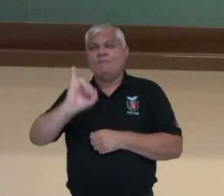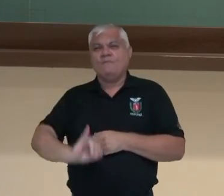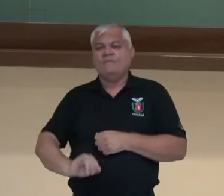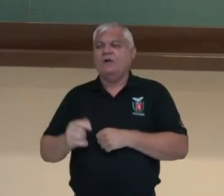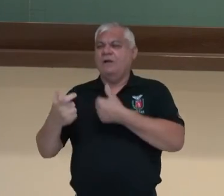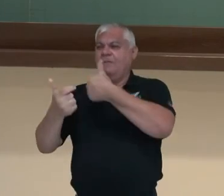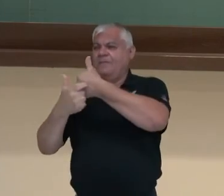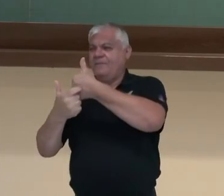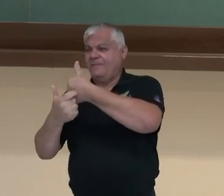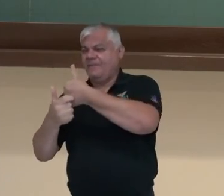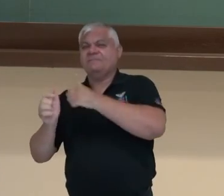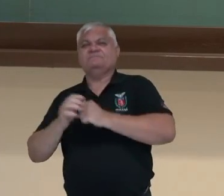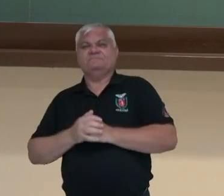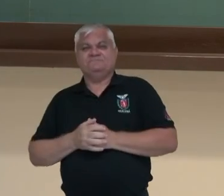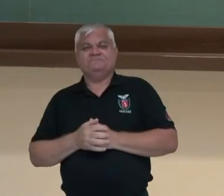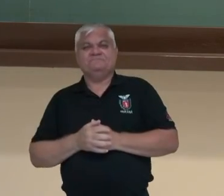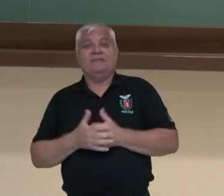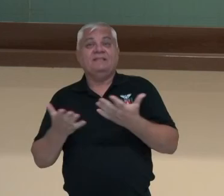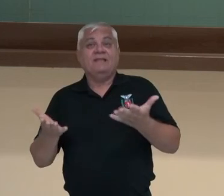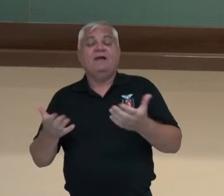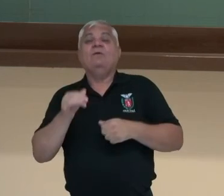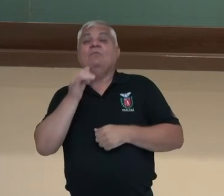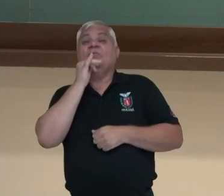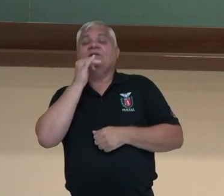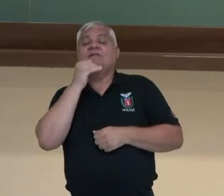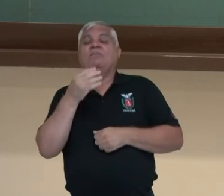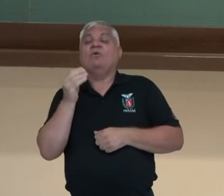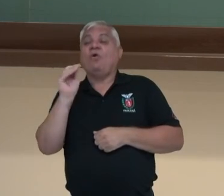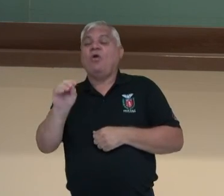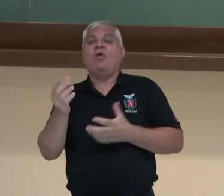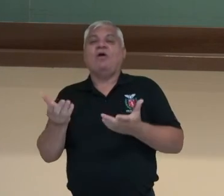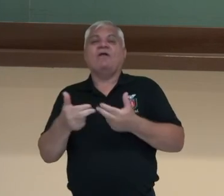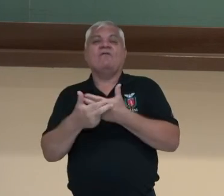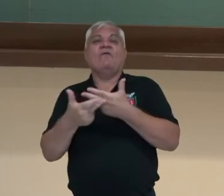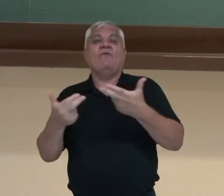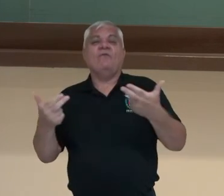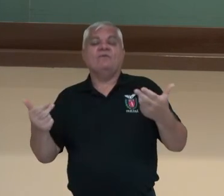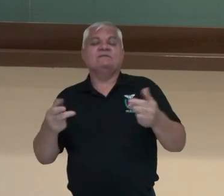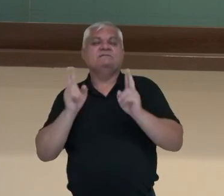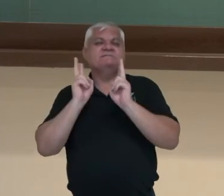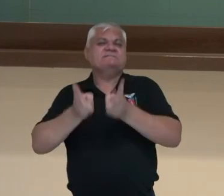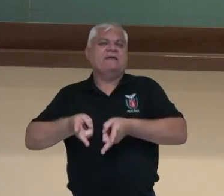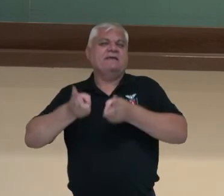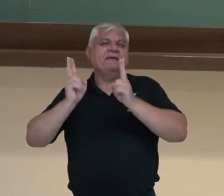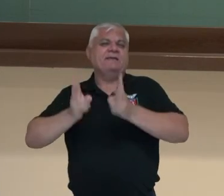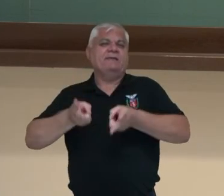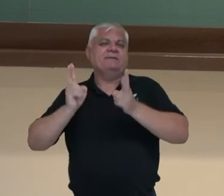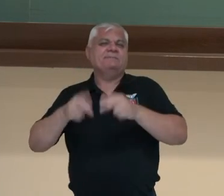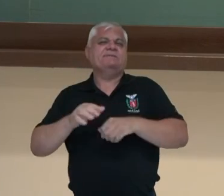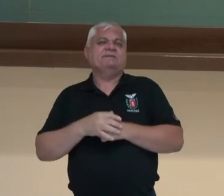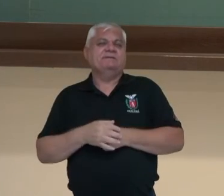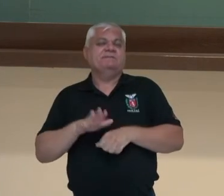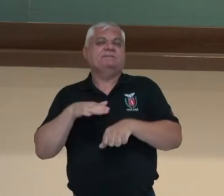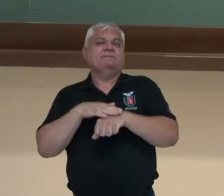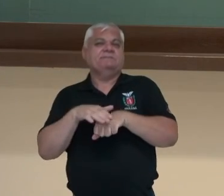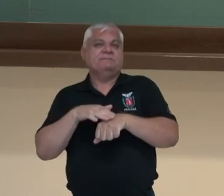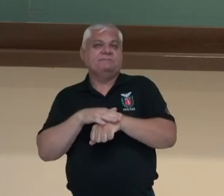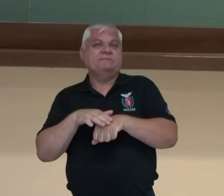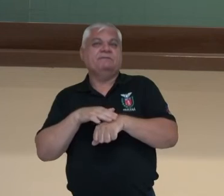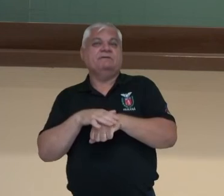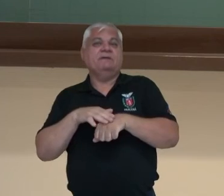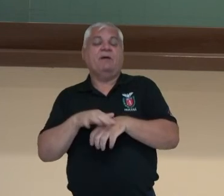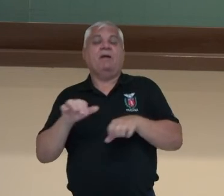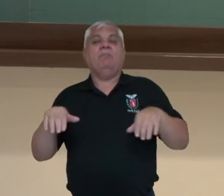curte, faz os 5 dias, né? Coloca, comenta. Então é aquele que está sempre comentando e está muito